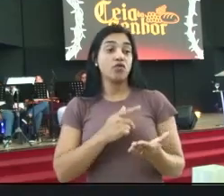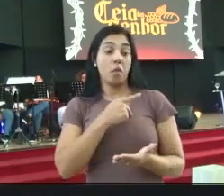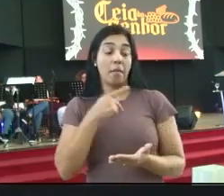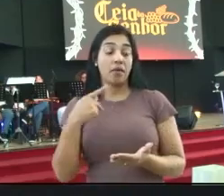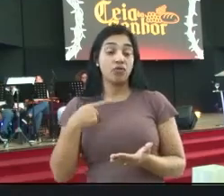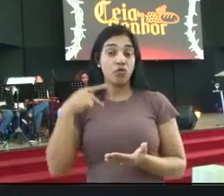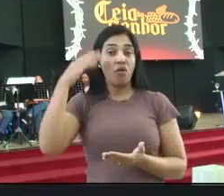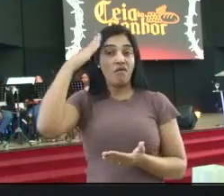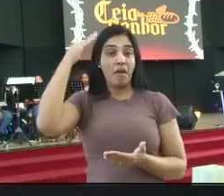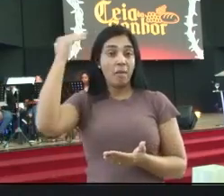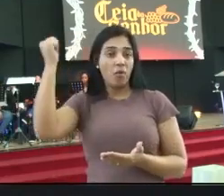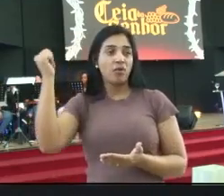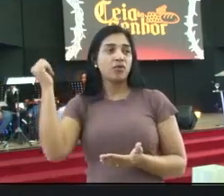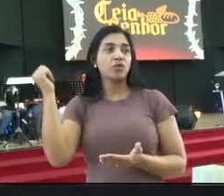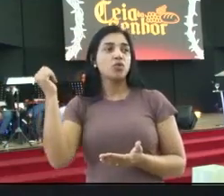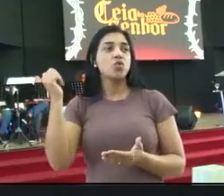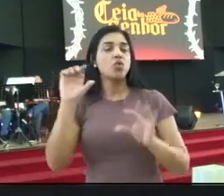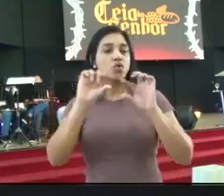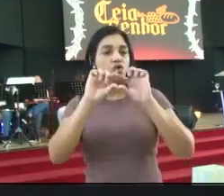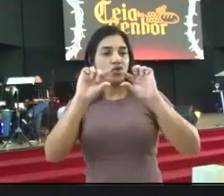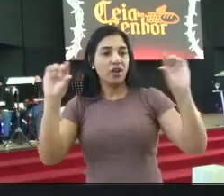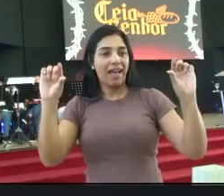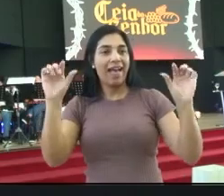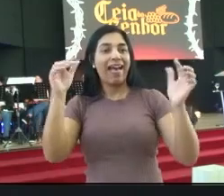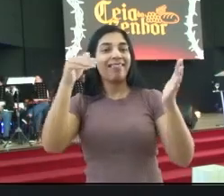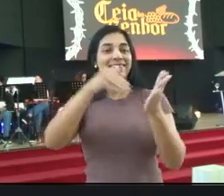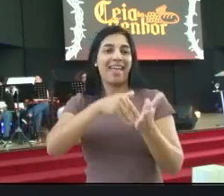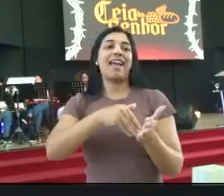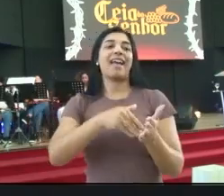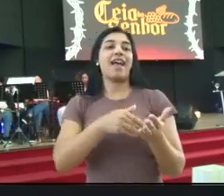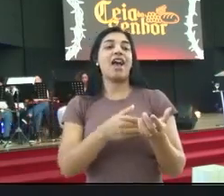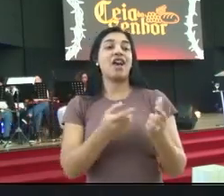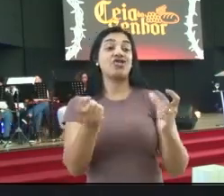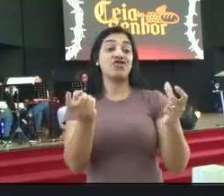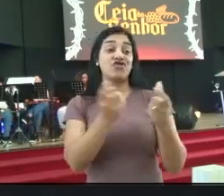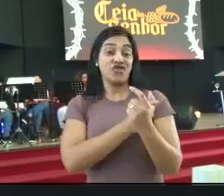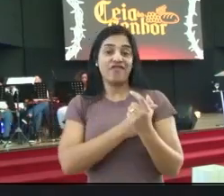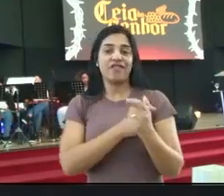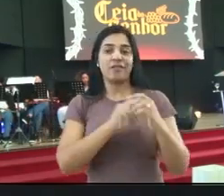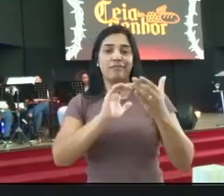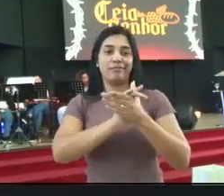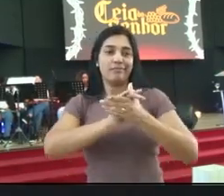é Até que as dívidas nos separem.